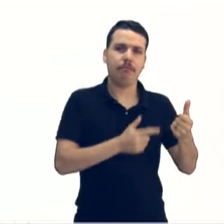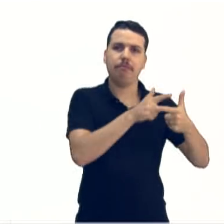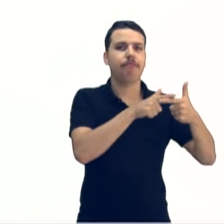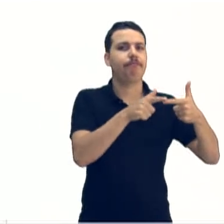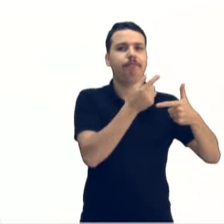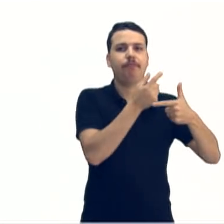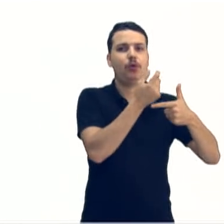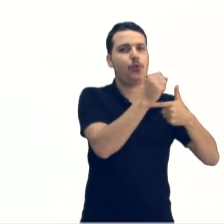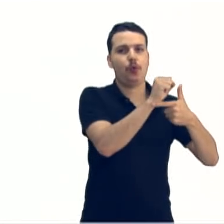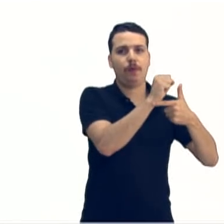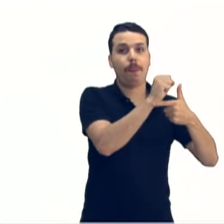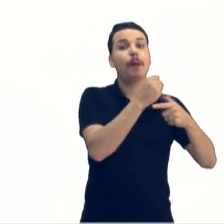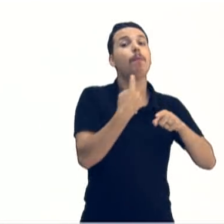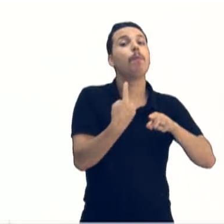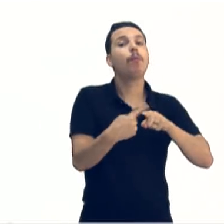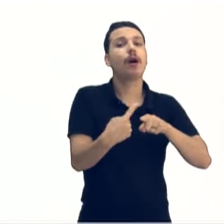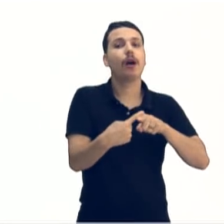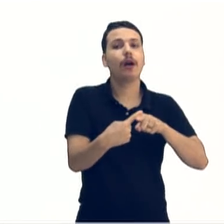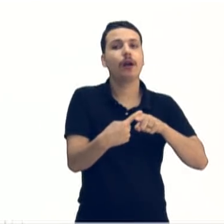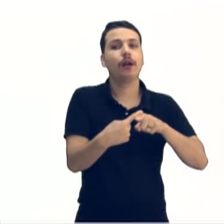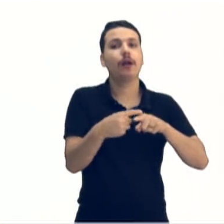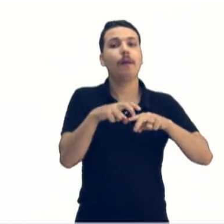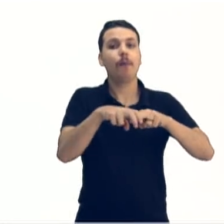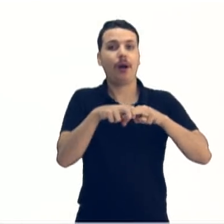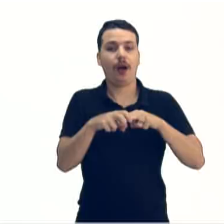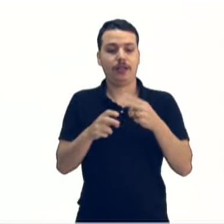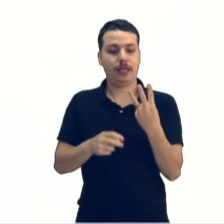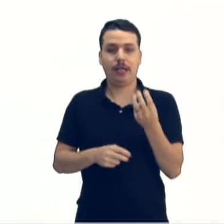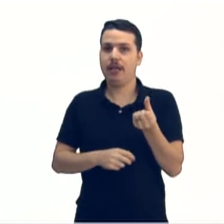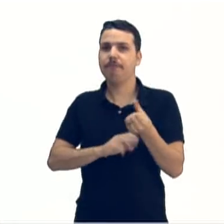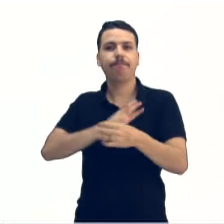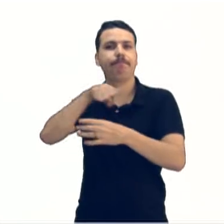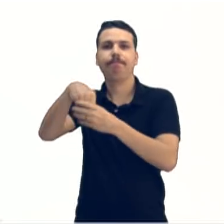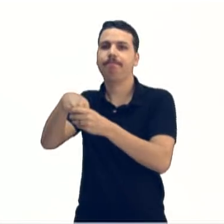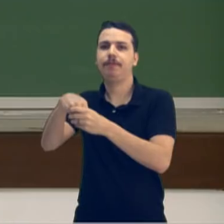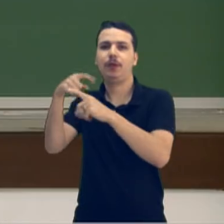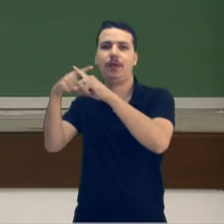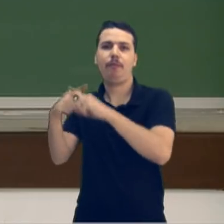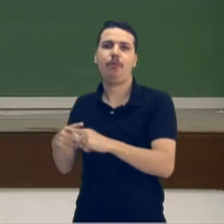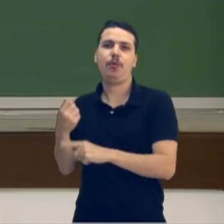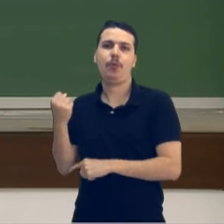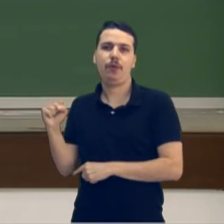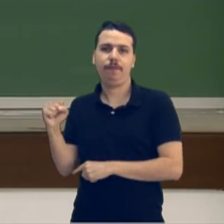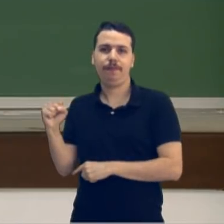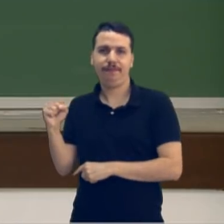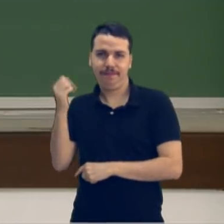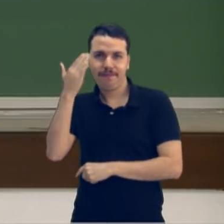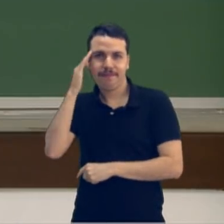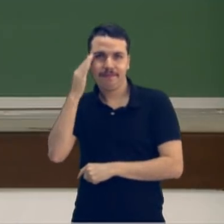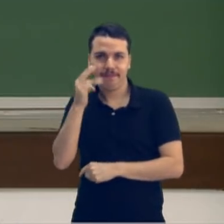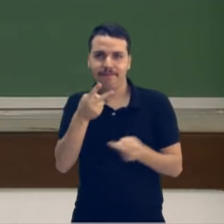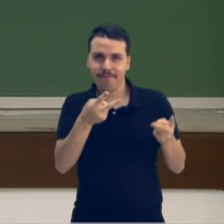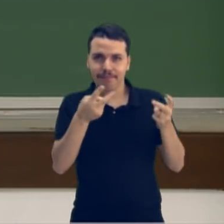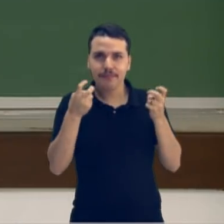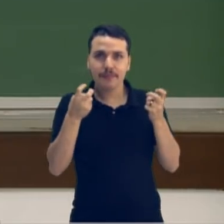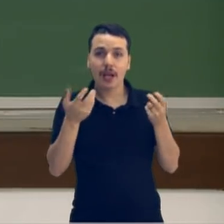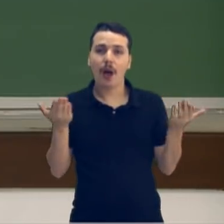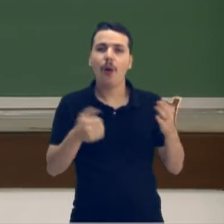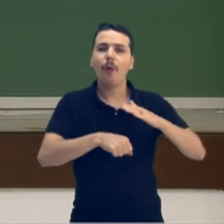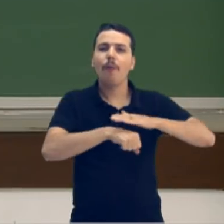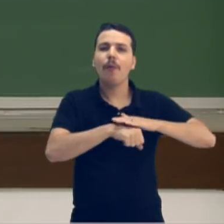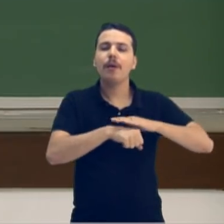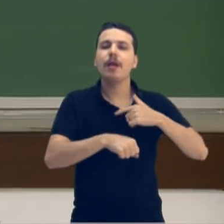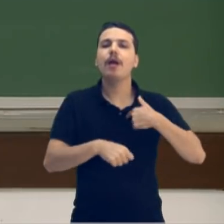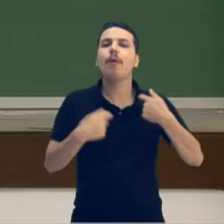por 8, pois 36 não é múltiplo de 8. Viram lá? Então, nesse momento aqui,